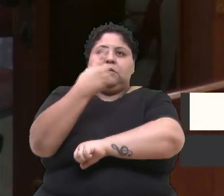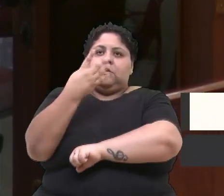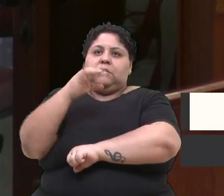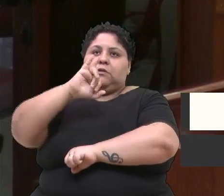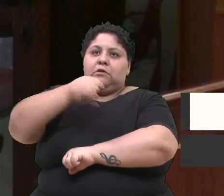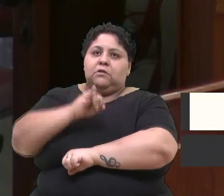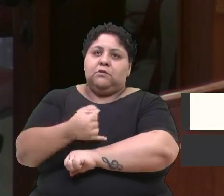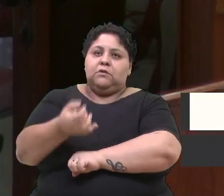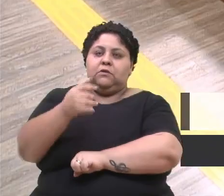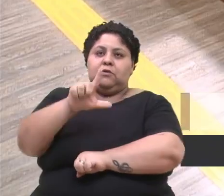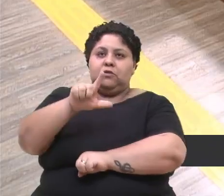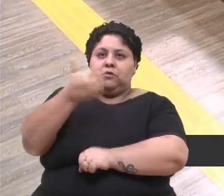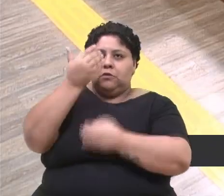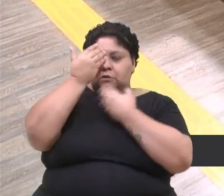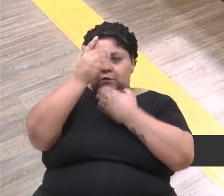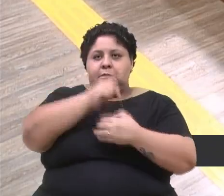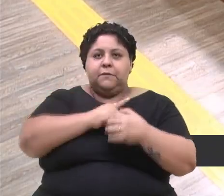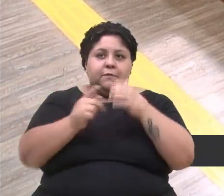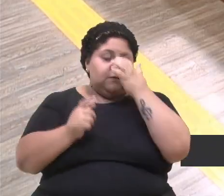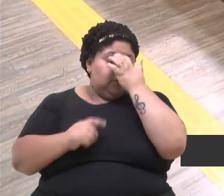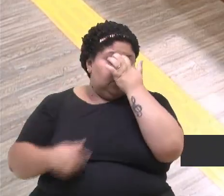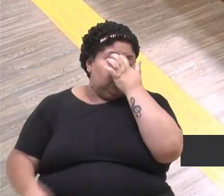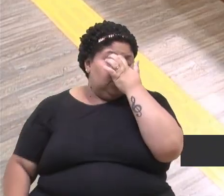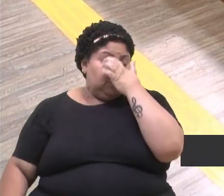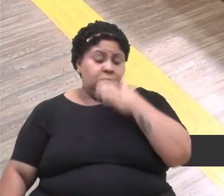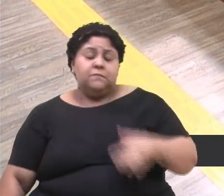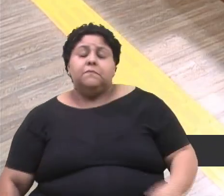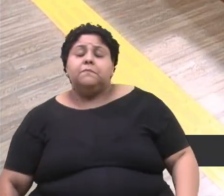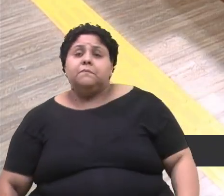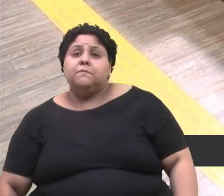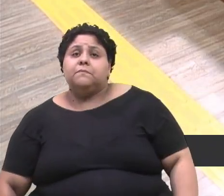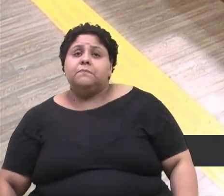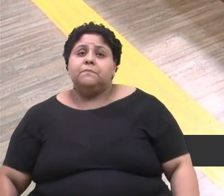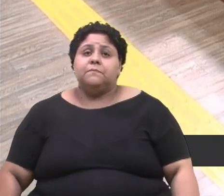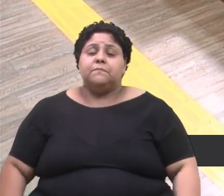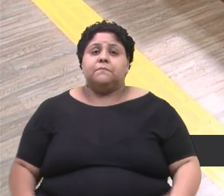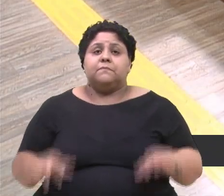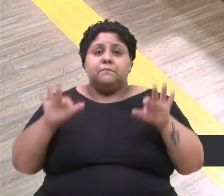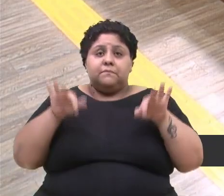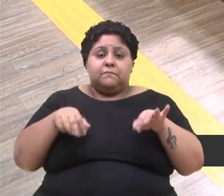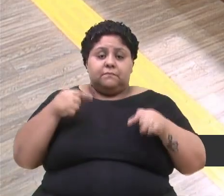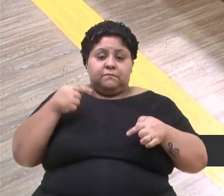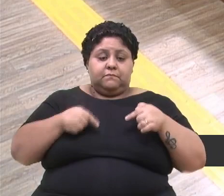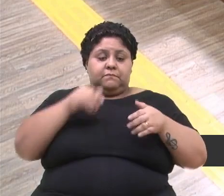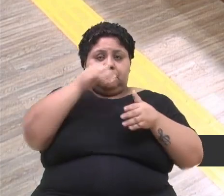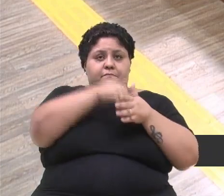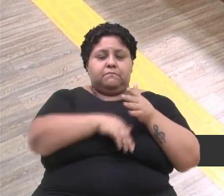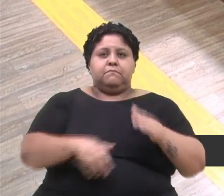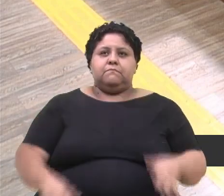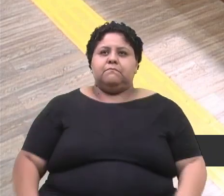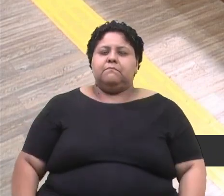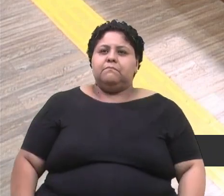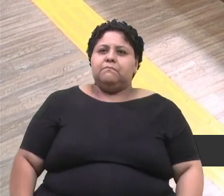obrigado, presidente. Obrigado. Encerrada a discussão em votação.